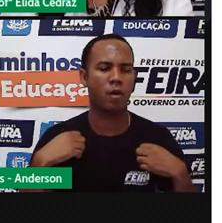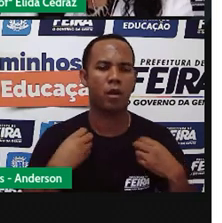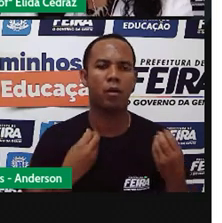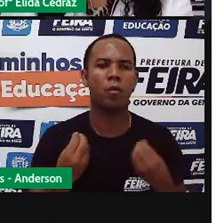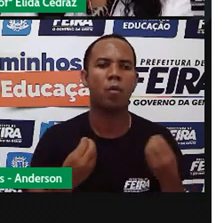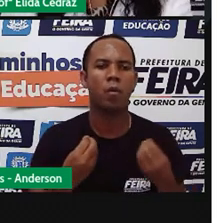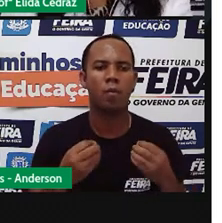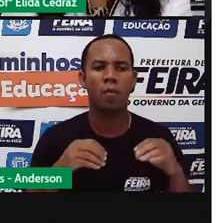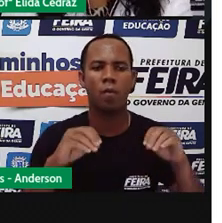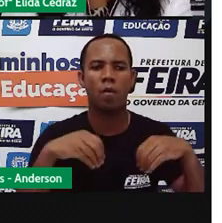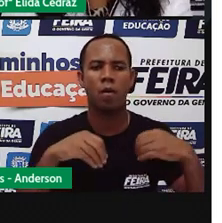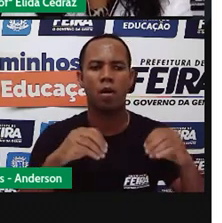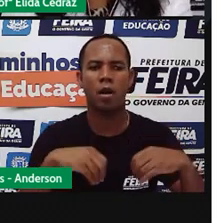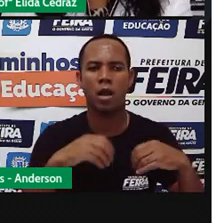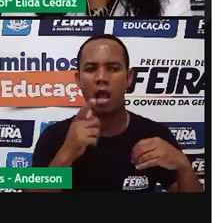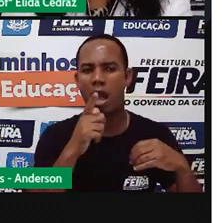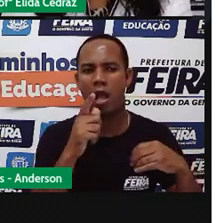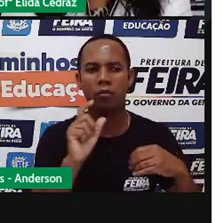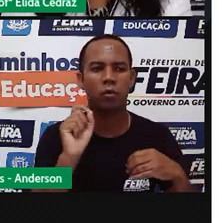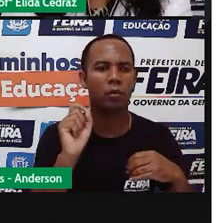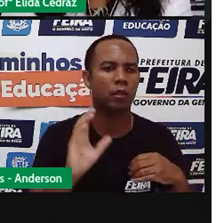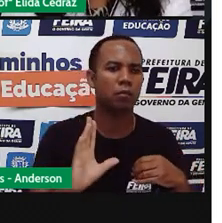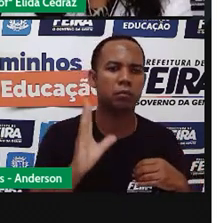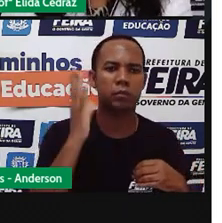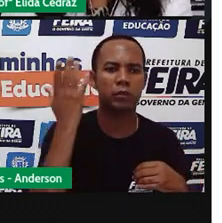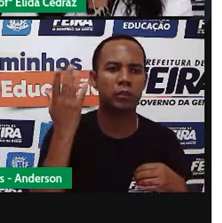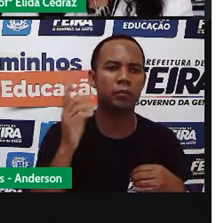roupa dentro da água, o que que acontece?